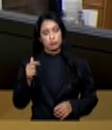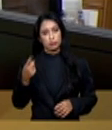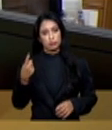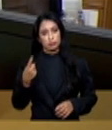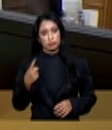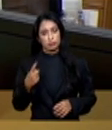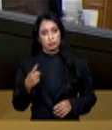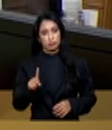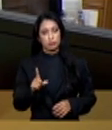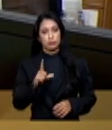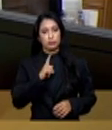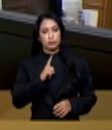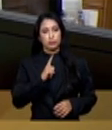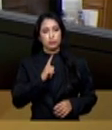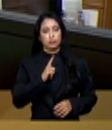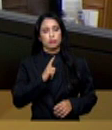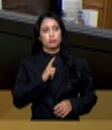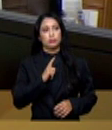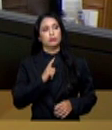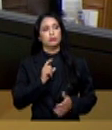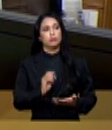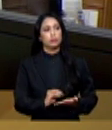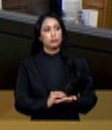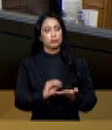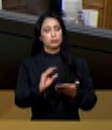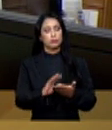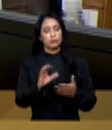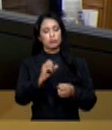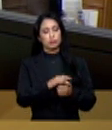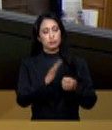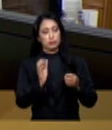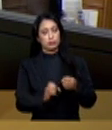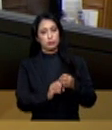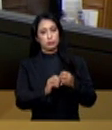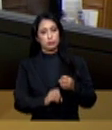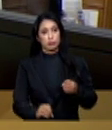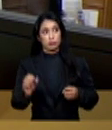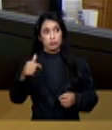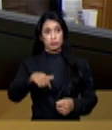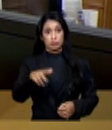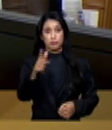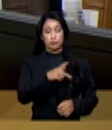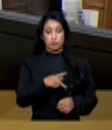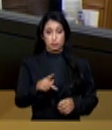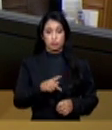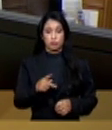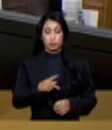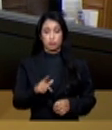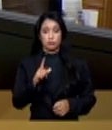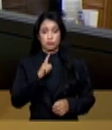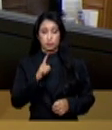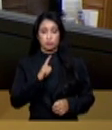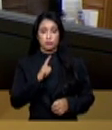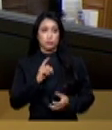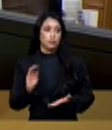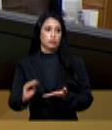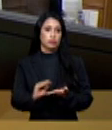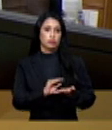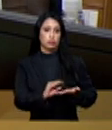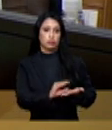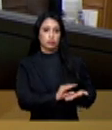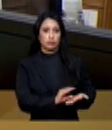entre financiador por excelência do saneamento básico no país até porque arrecada mais